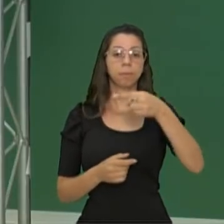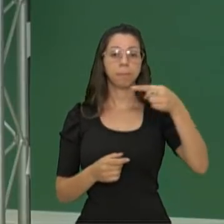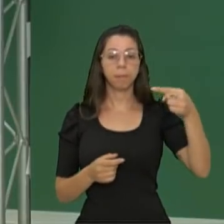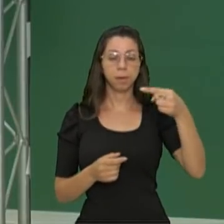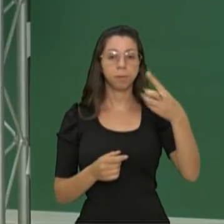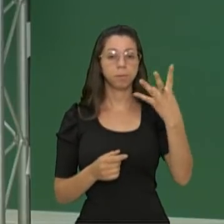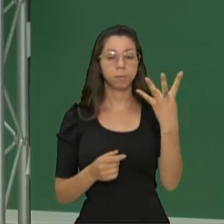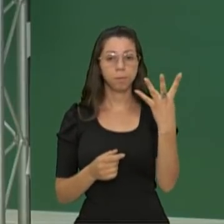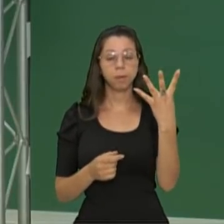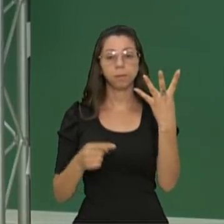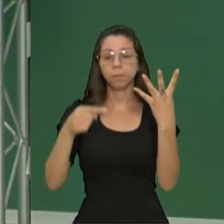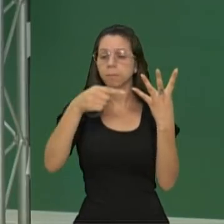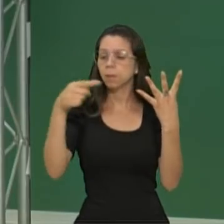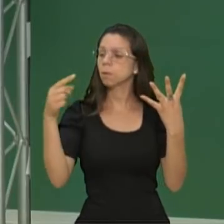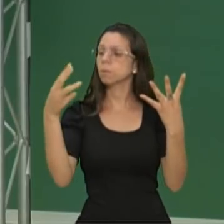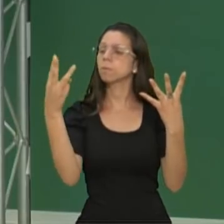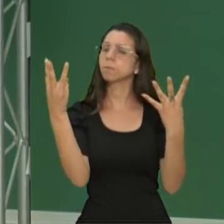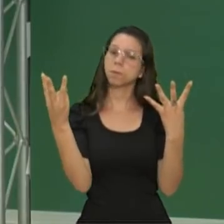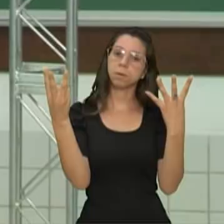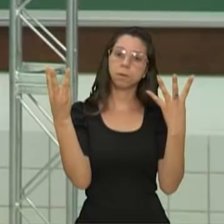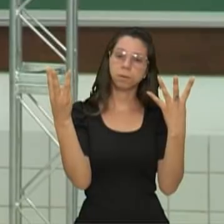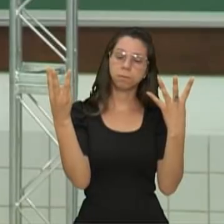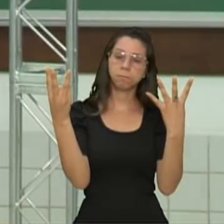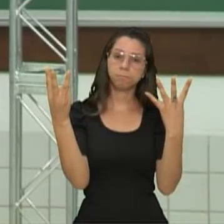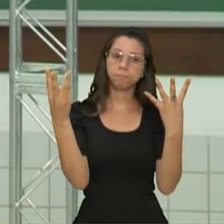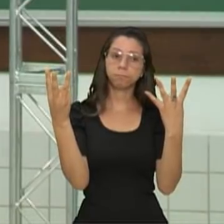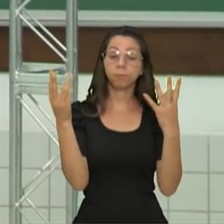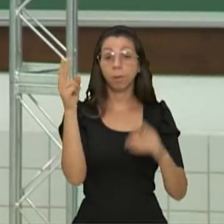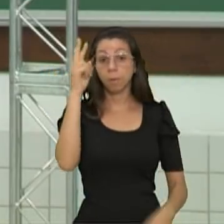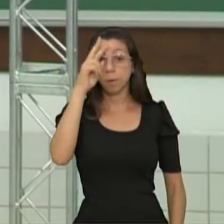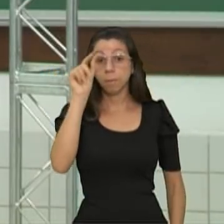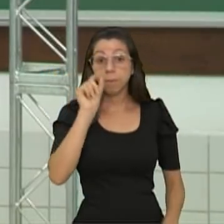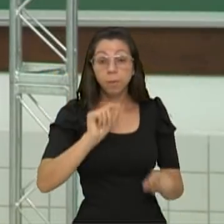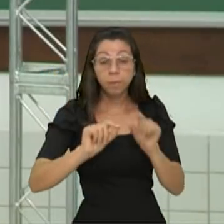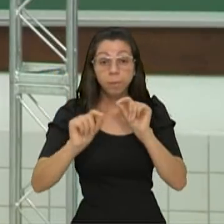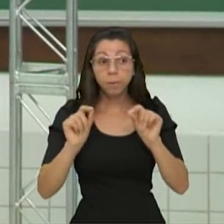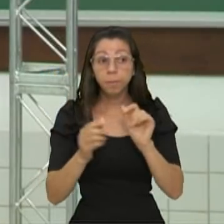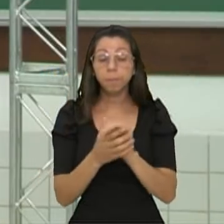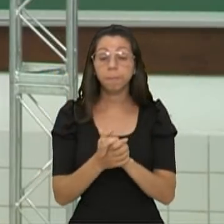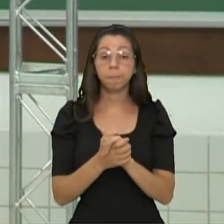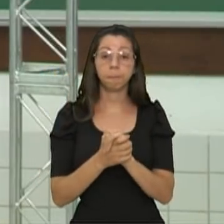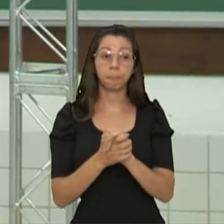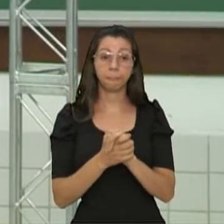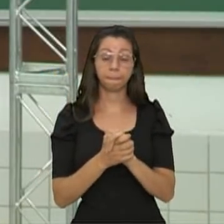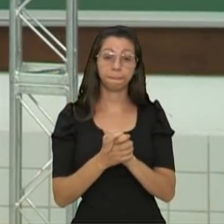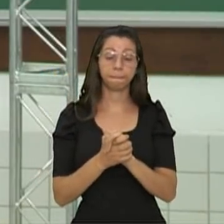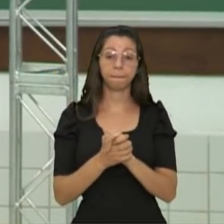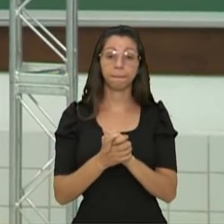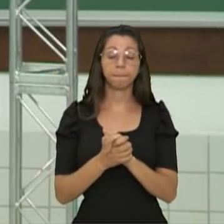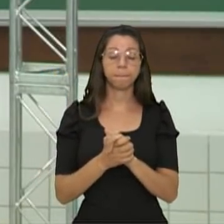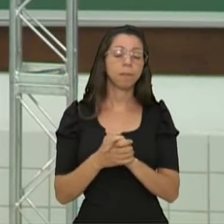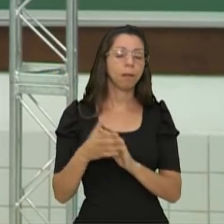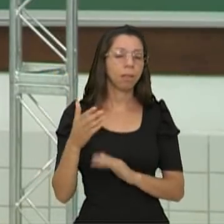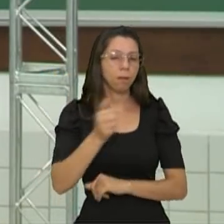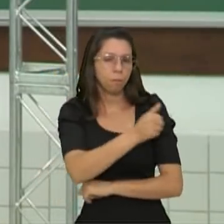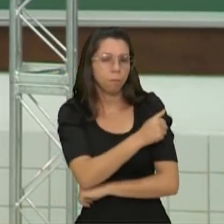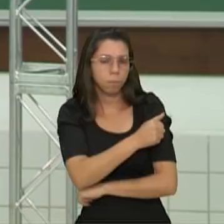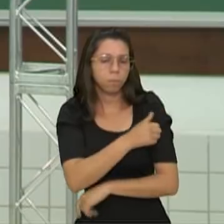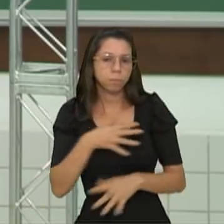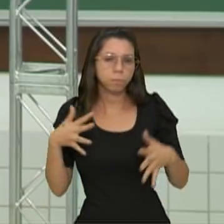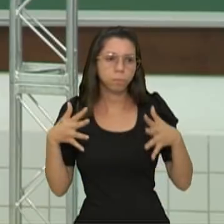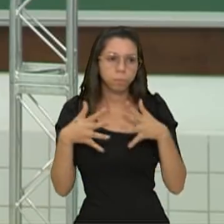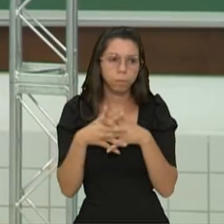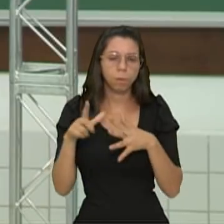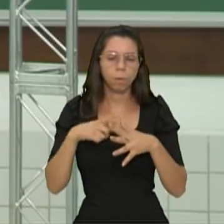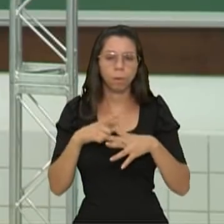menos 3. Um lembretezinho para você só. A posição, alguns alunos se confundem, né? Vamos colocar aqui o nosso